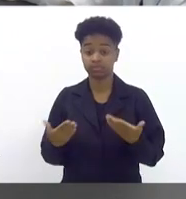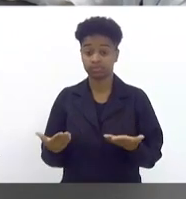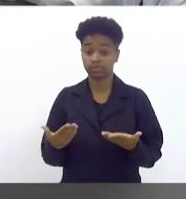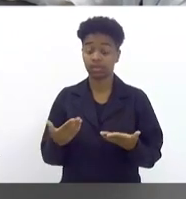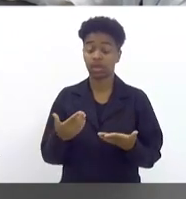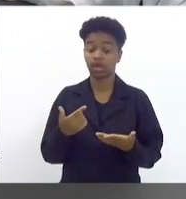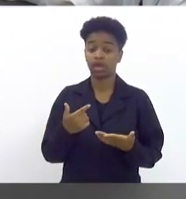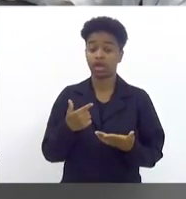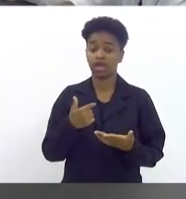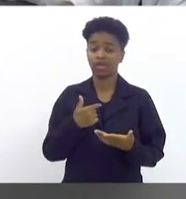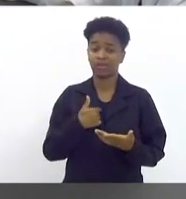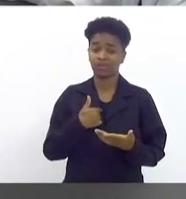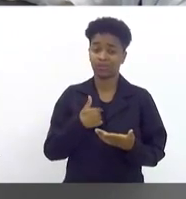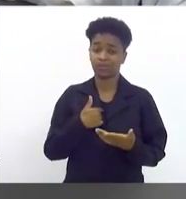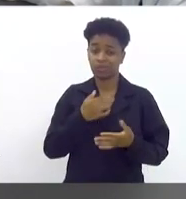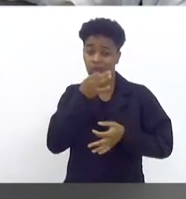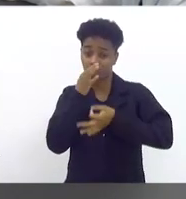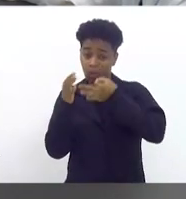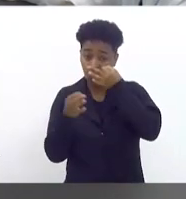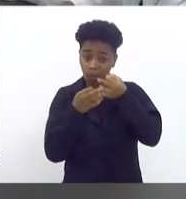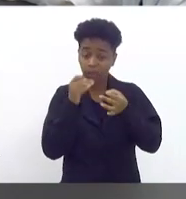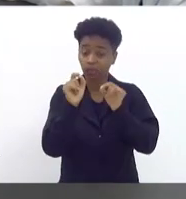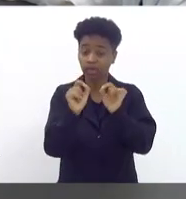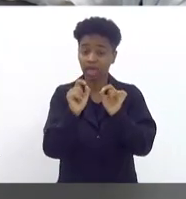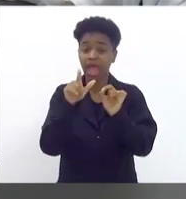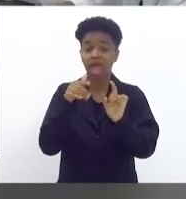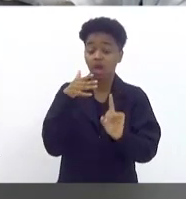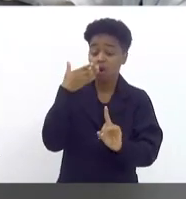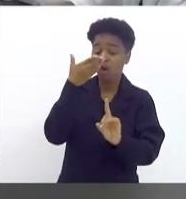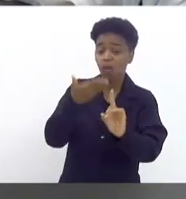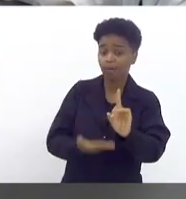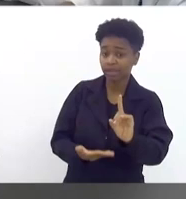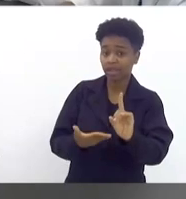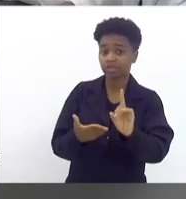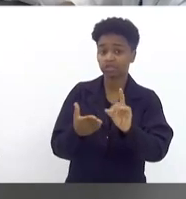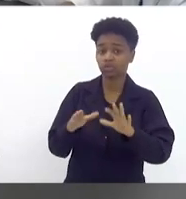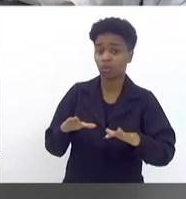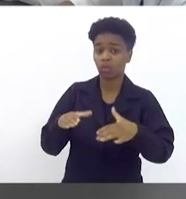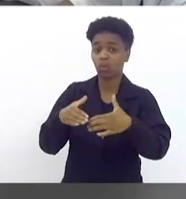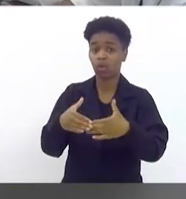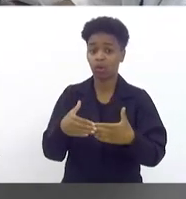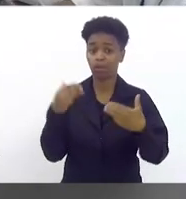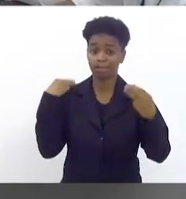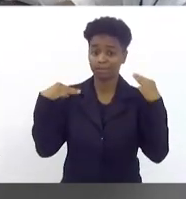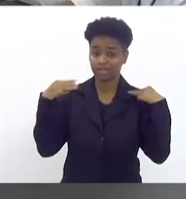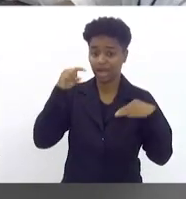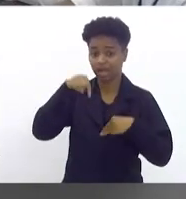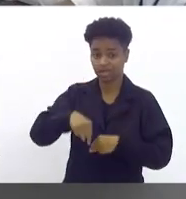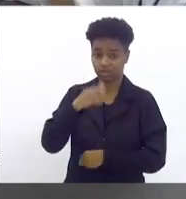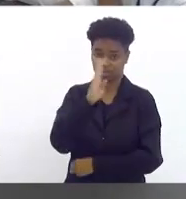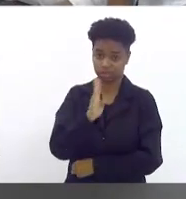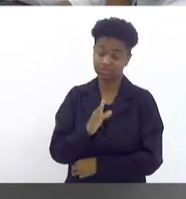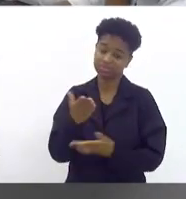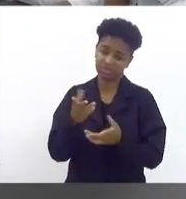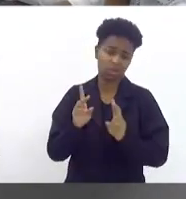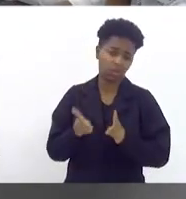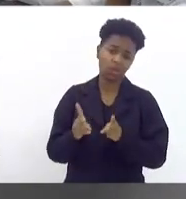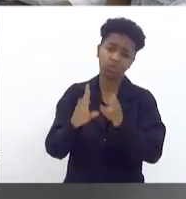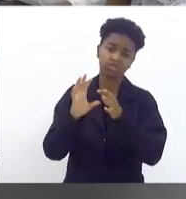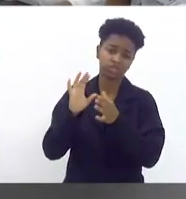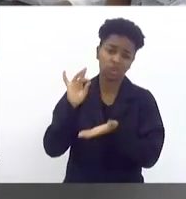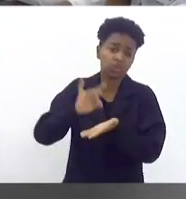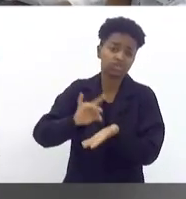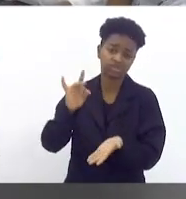aqui, deputado Mink, é que justamente a homenagem à Força Expedicionária Brasileira. Claro, vamos manter o original. É o contexto da